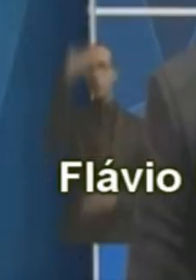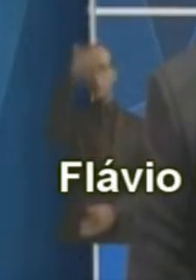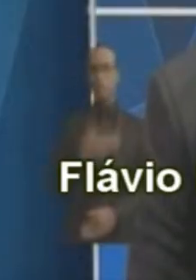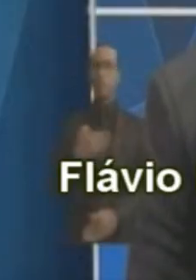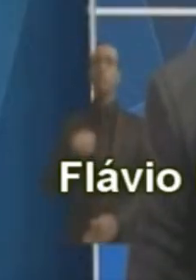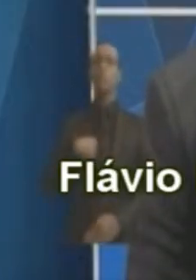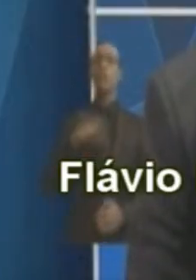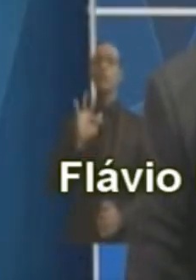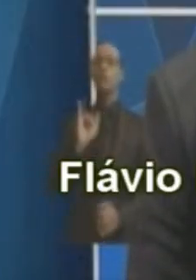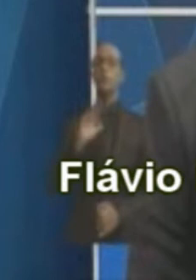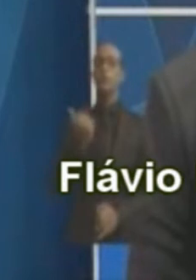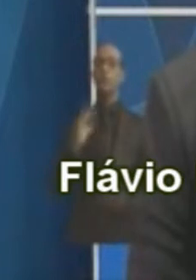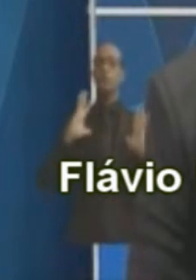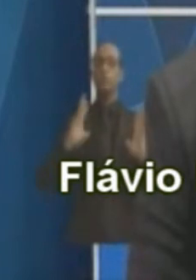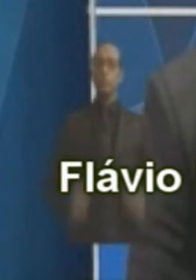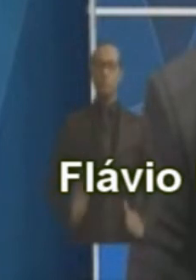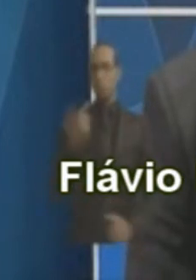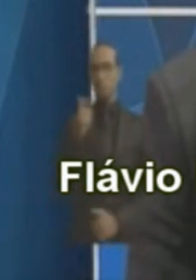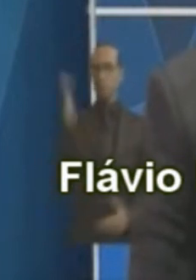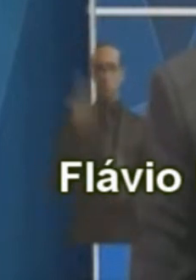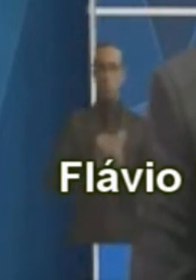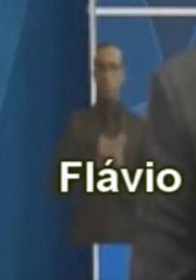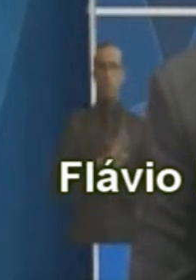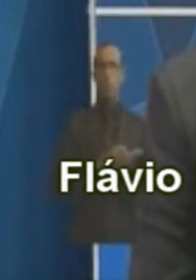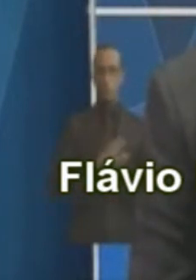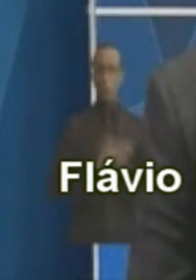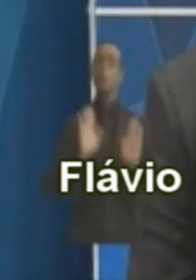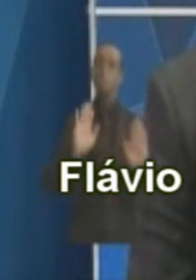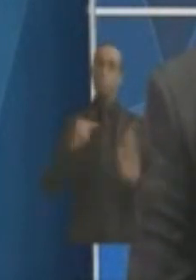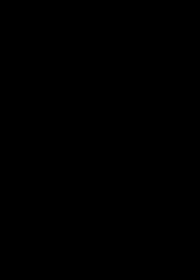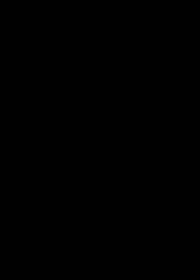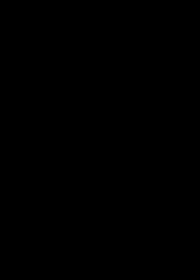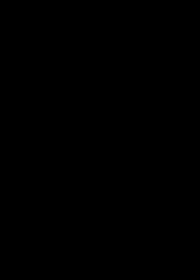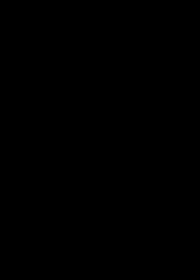que não existe processo, não existe decisão contra mim. Agora, eu posso apresentar isso.